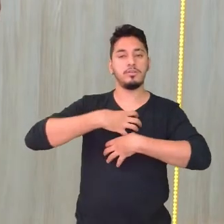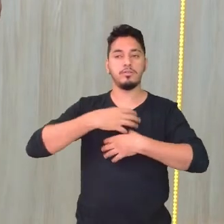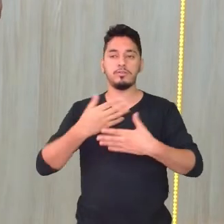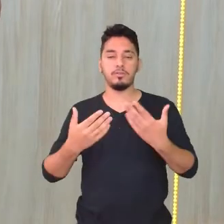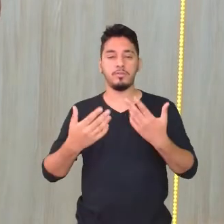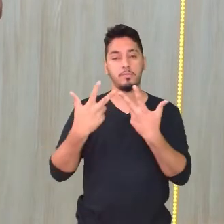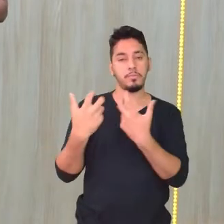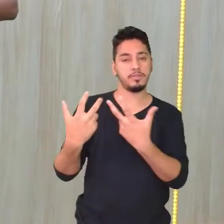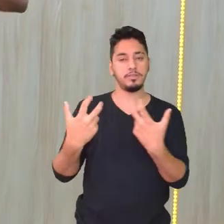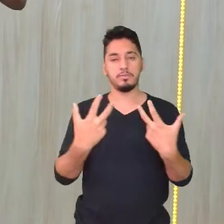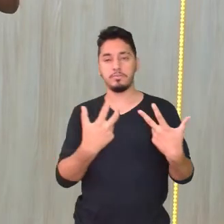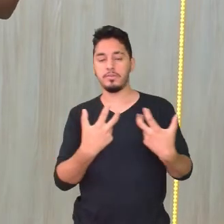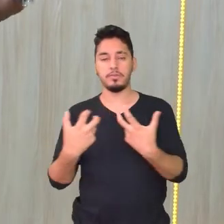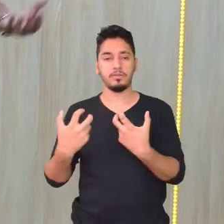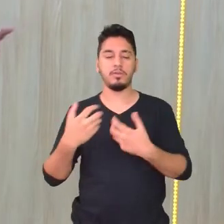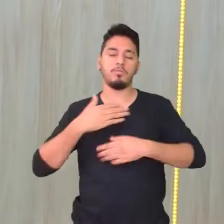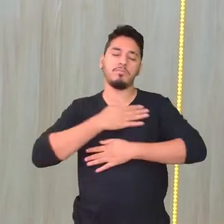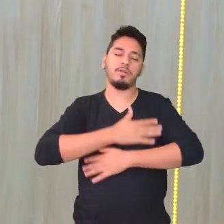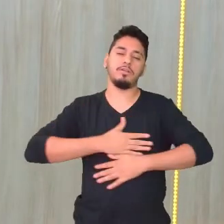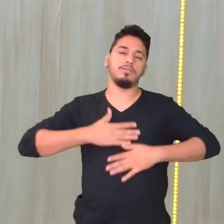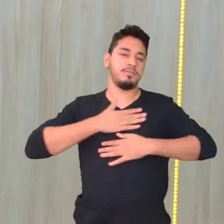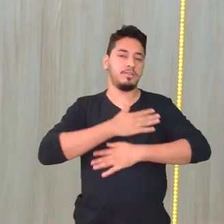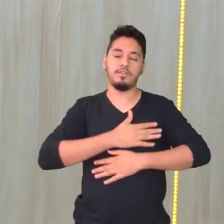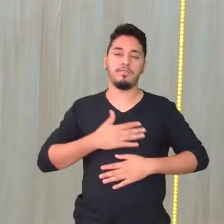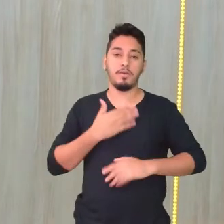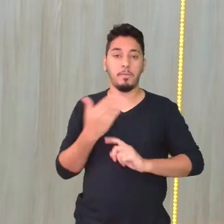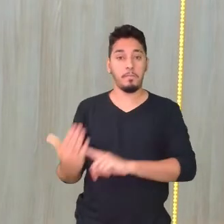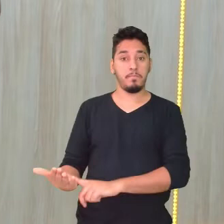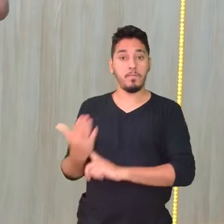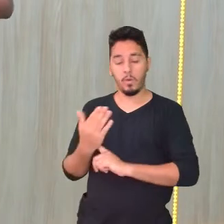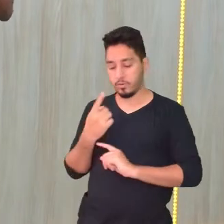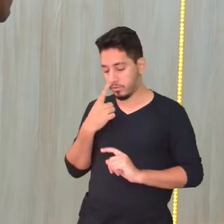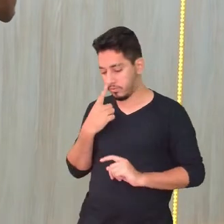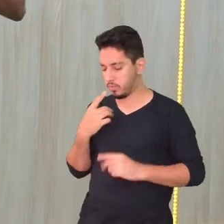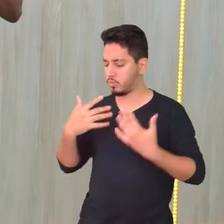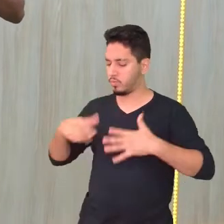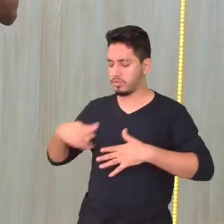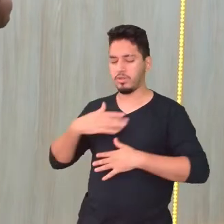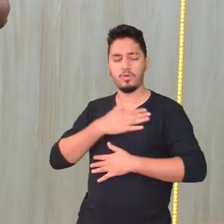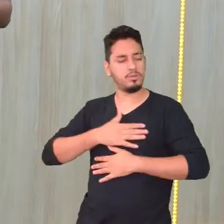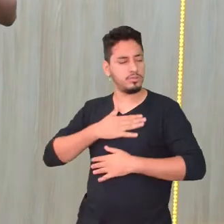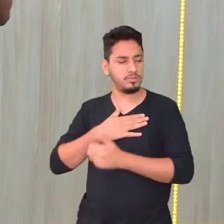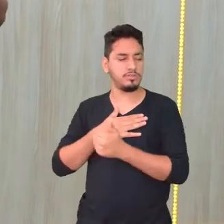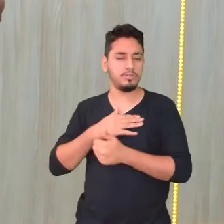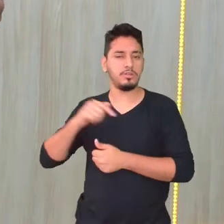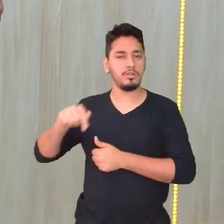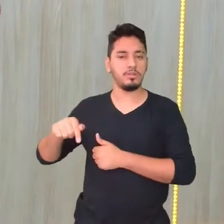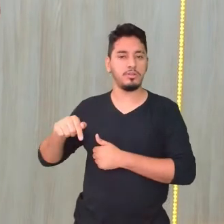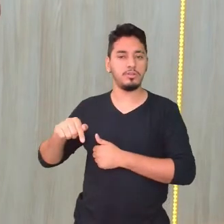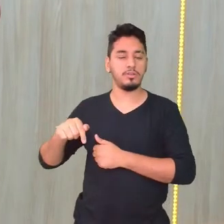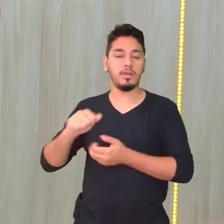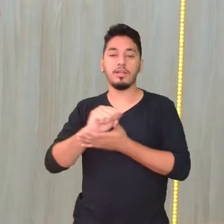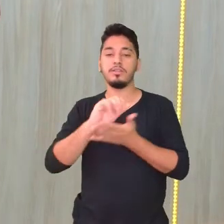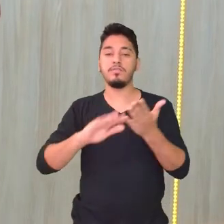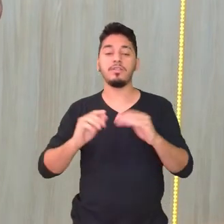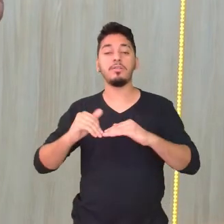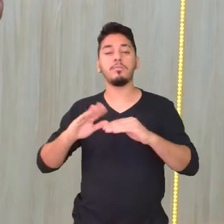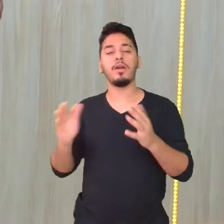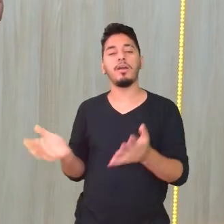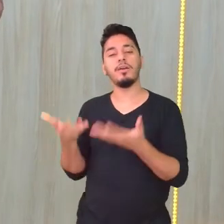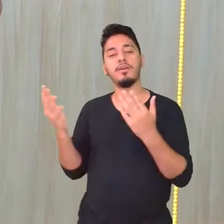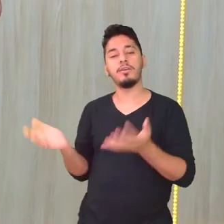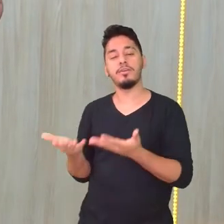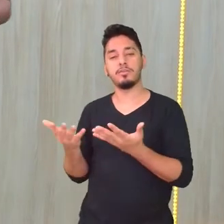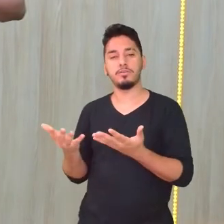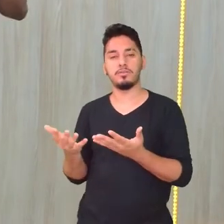sendo percebidas e aí o prazer fica muito mais evidente, né? A gente torna as atividades muito mais produtivas e a